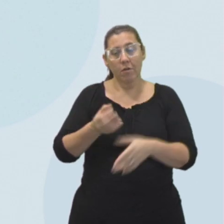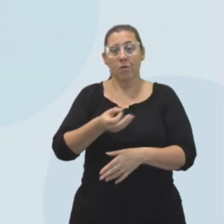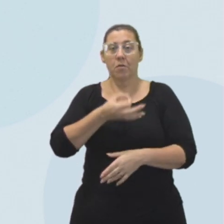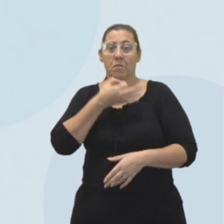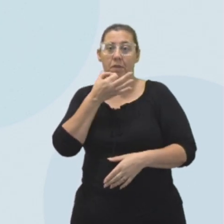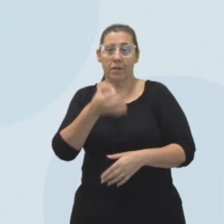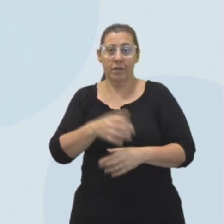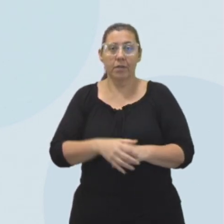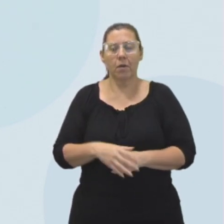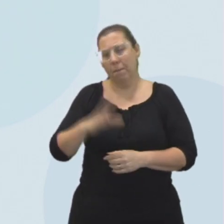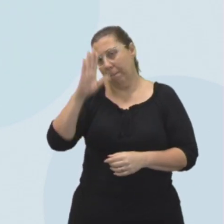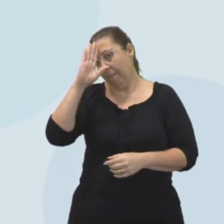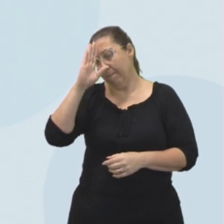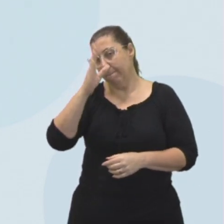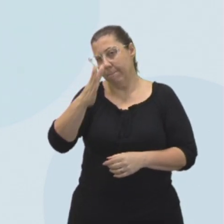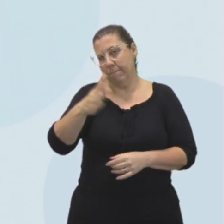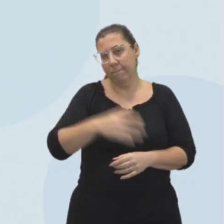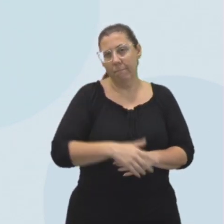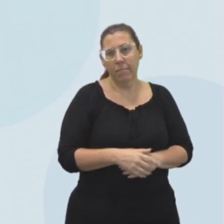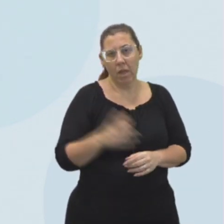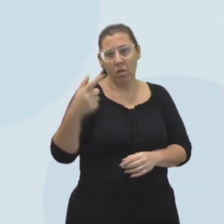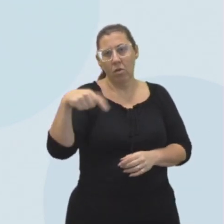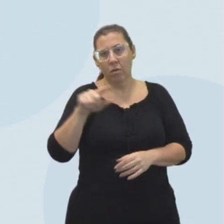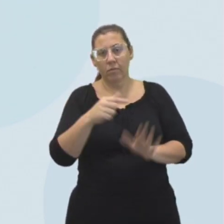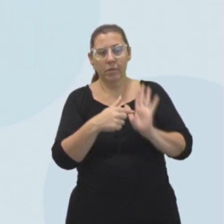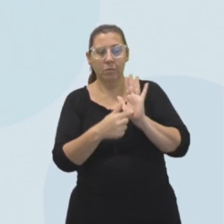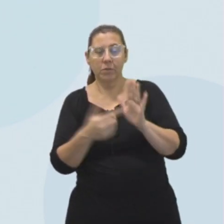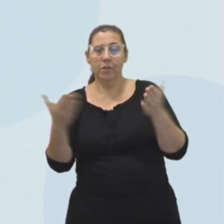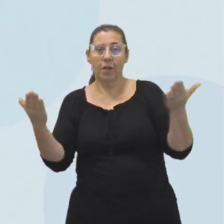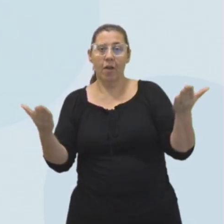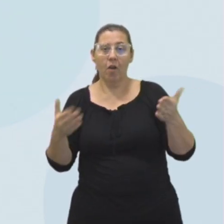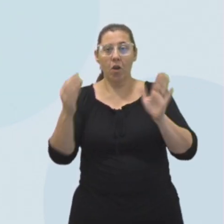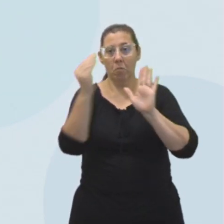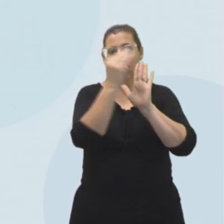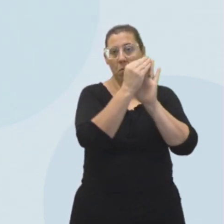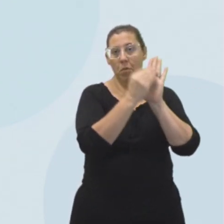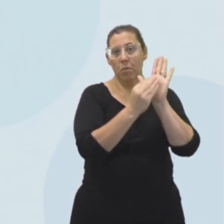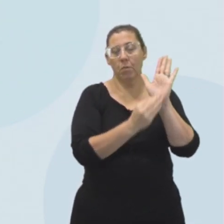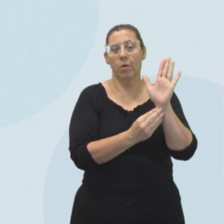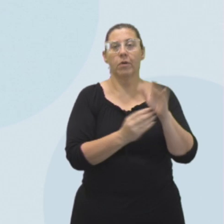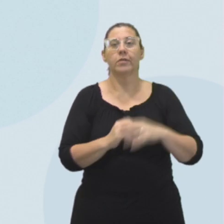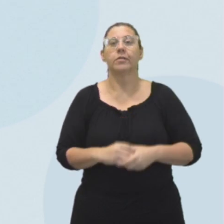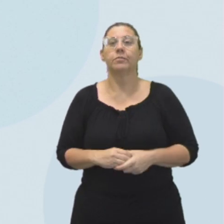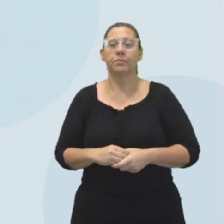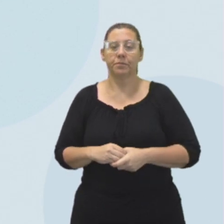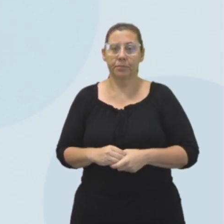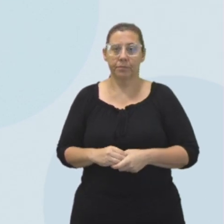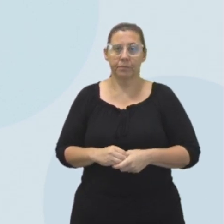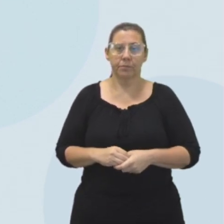a ideia principal que você está falando sobre este conteúdo. Próximo slide.